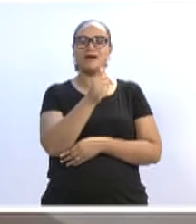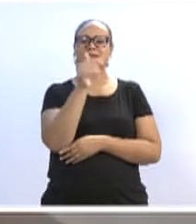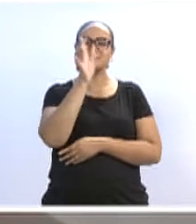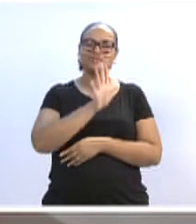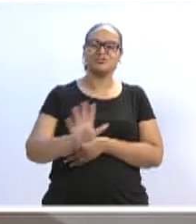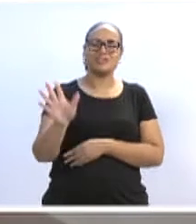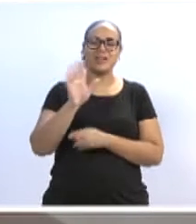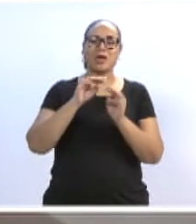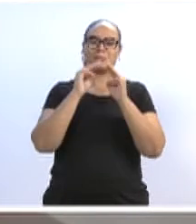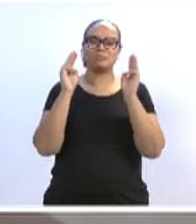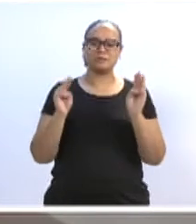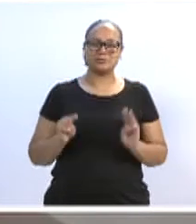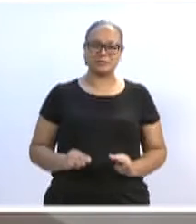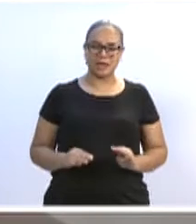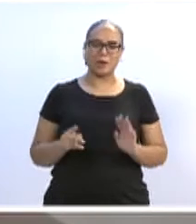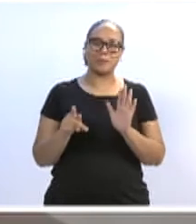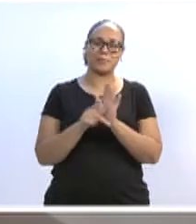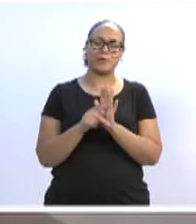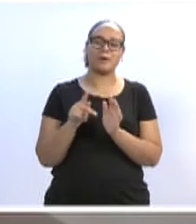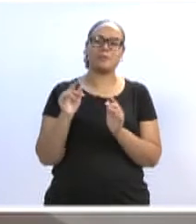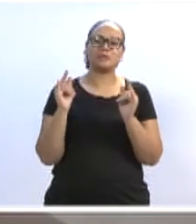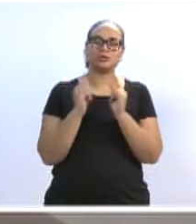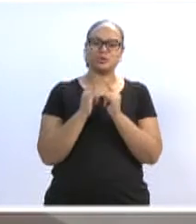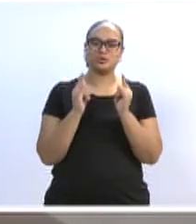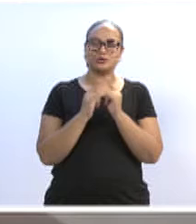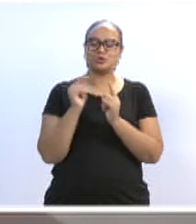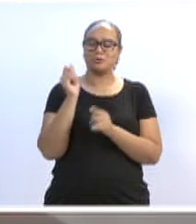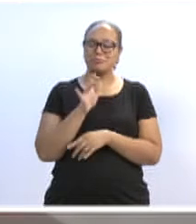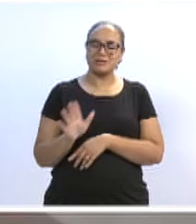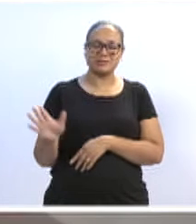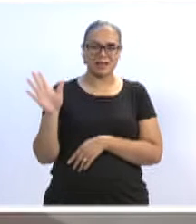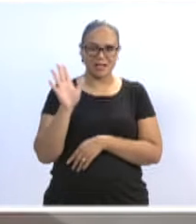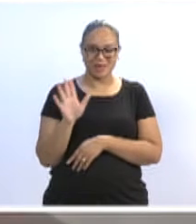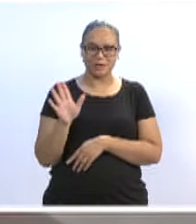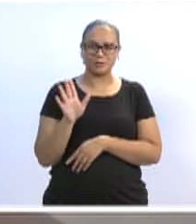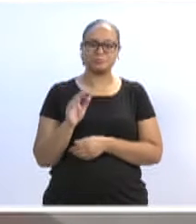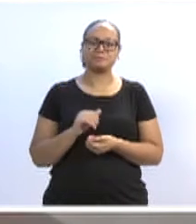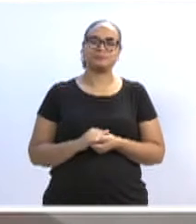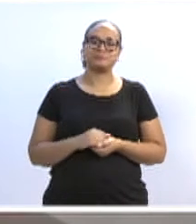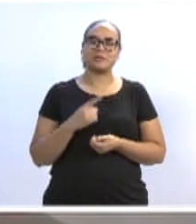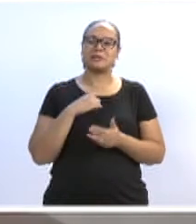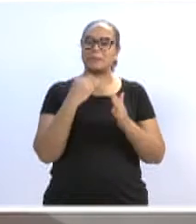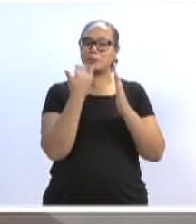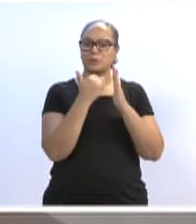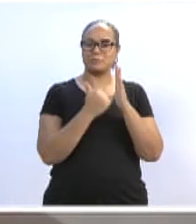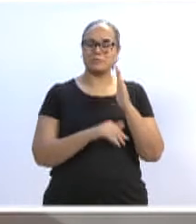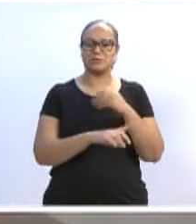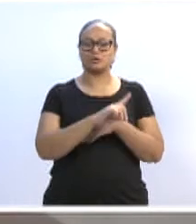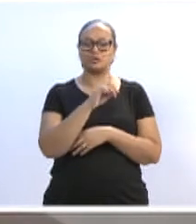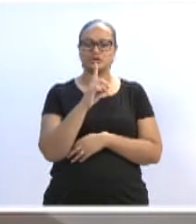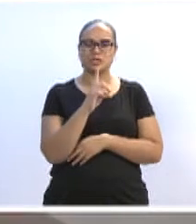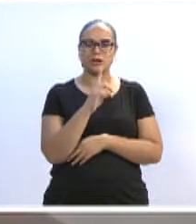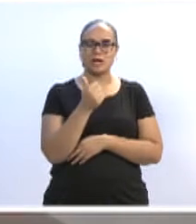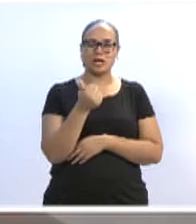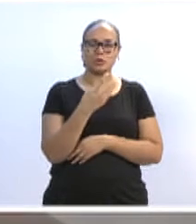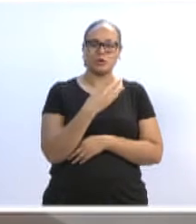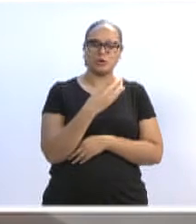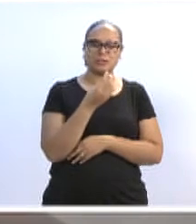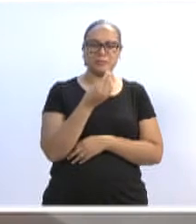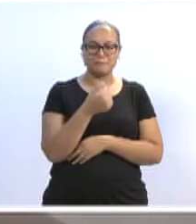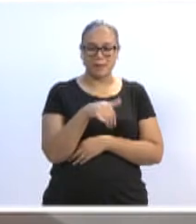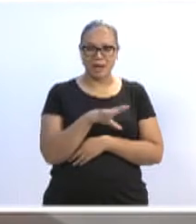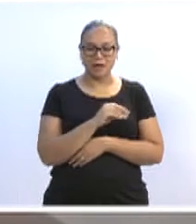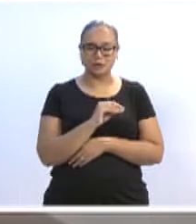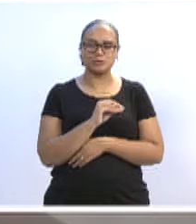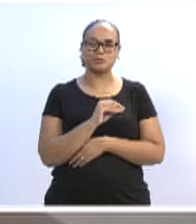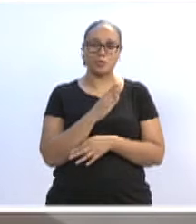Museus, promovidas pelo Instituto Brasileiro de Museus. Tem a programação que acontece do dia 14 a 18 de maio, exposição de